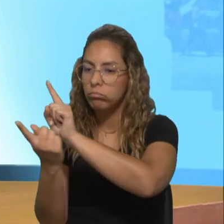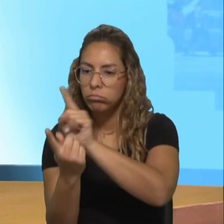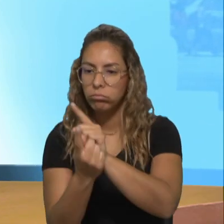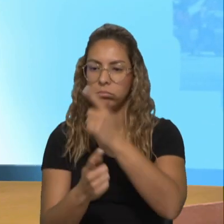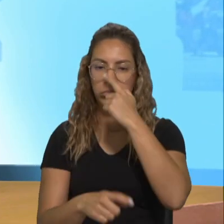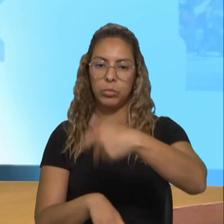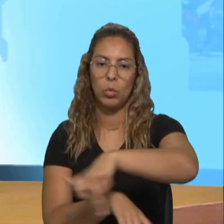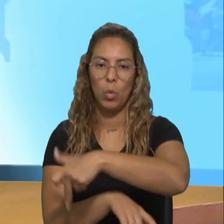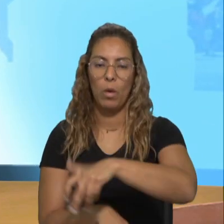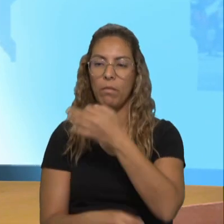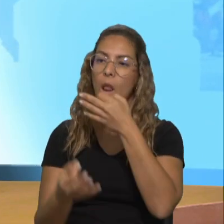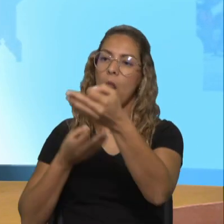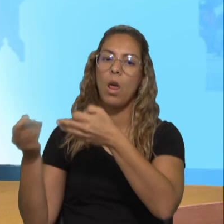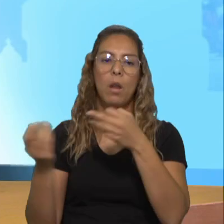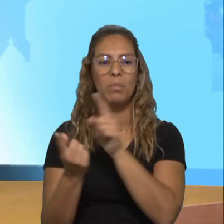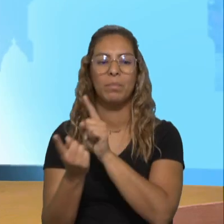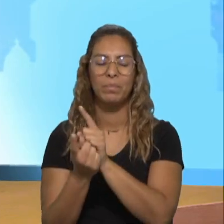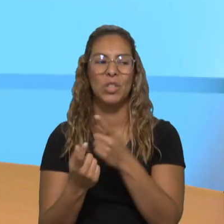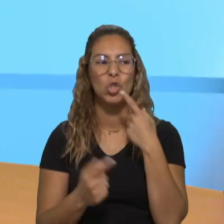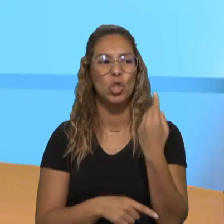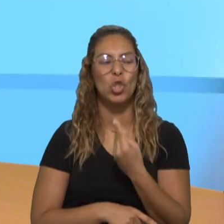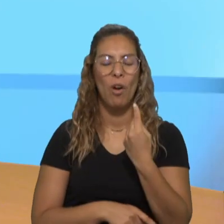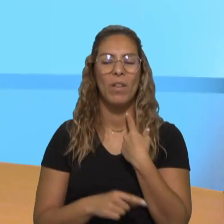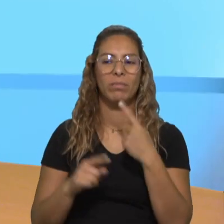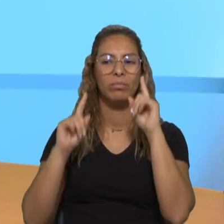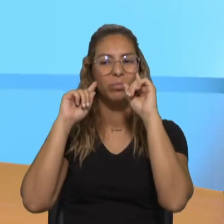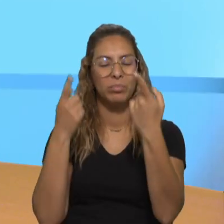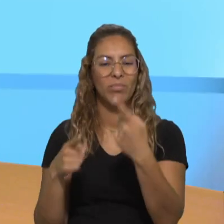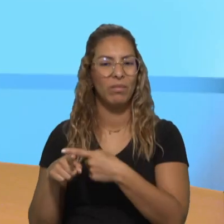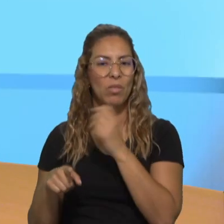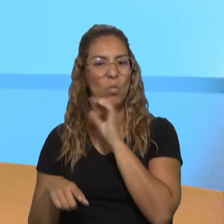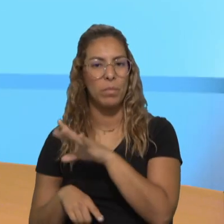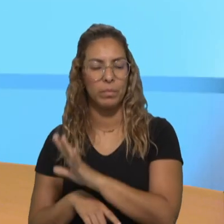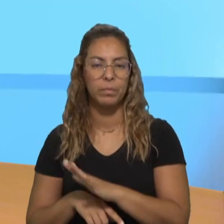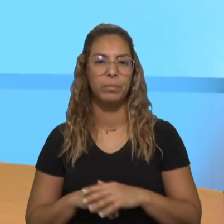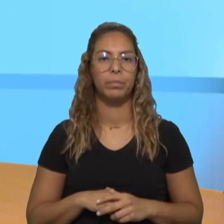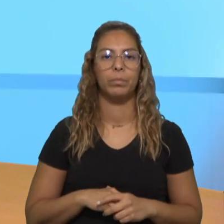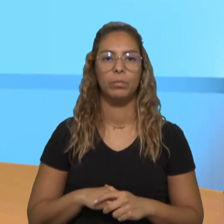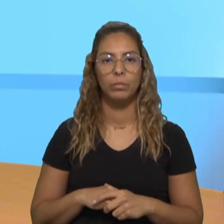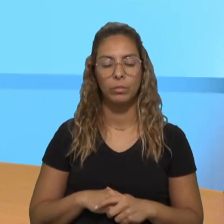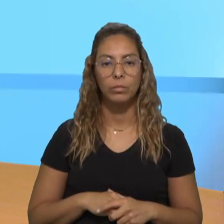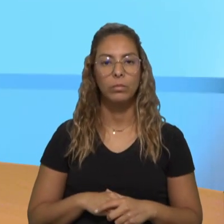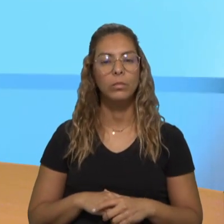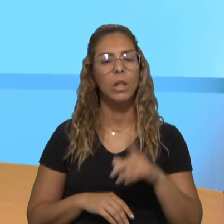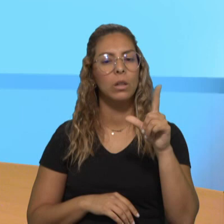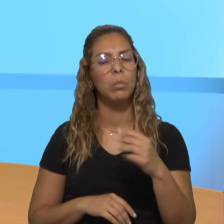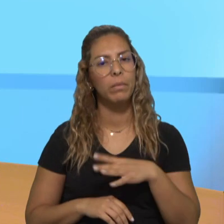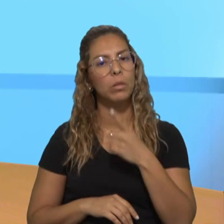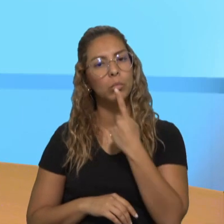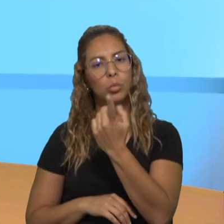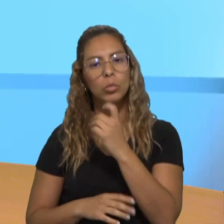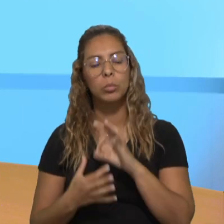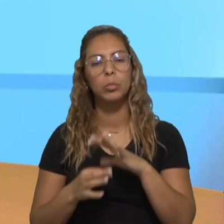Se calhar os jovens já não têm tanto interesse por esse lado e mais pelas redes sociais. E pergunto também sobre aquilo que está em causa